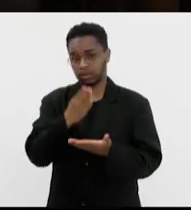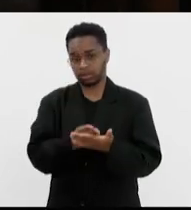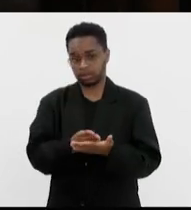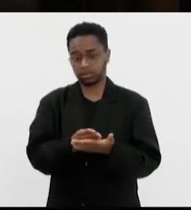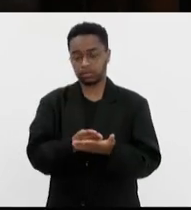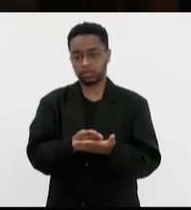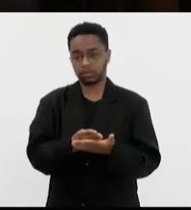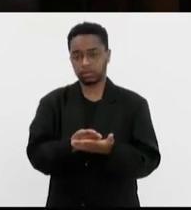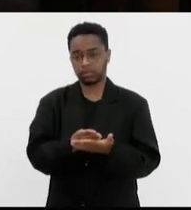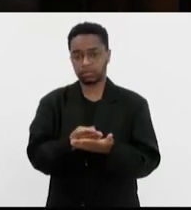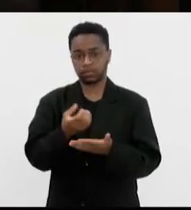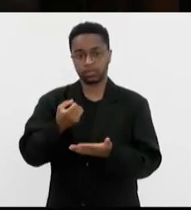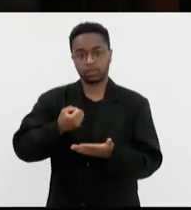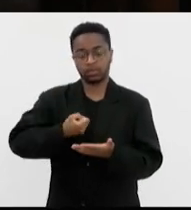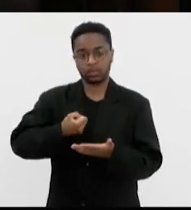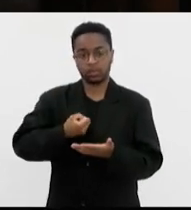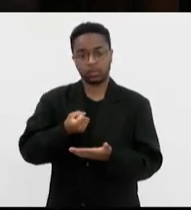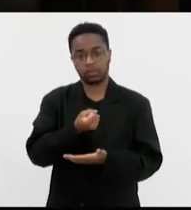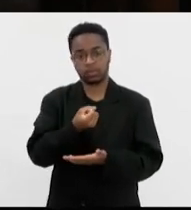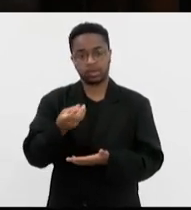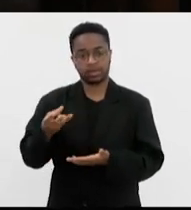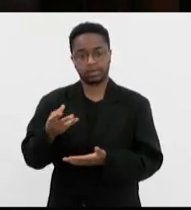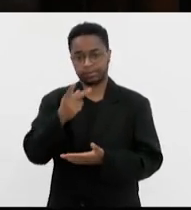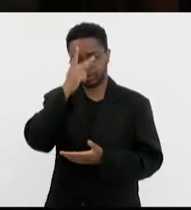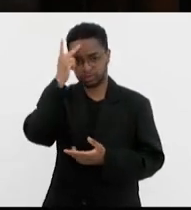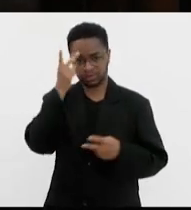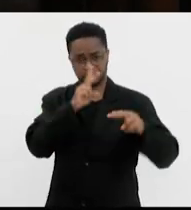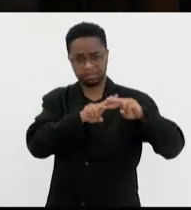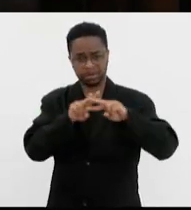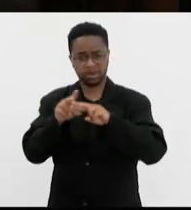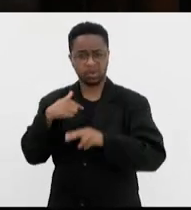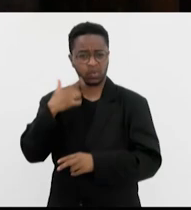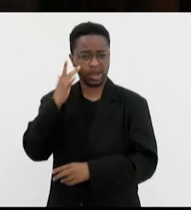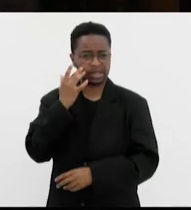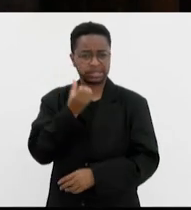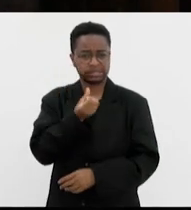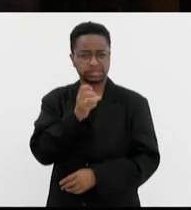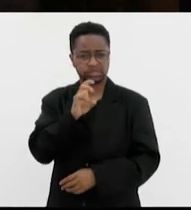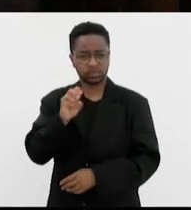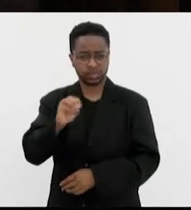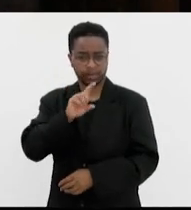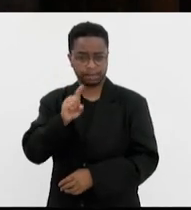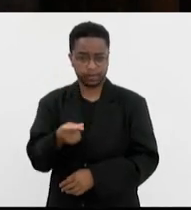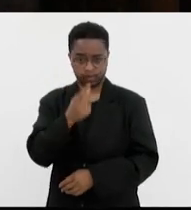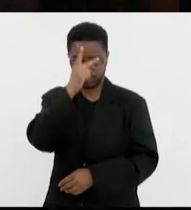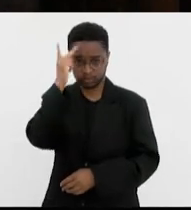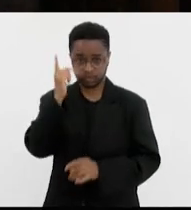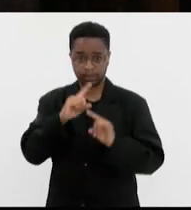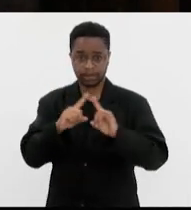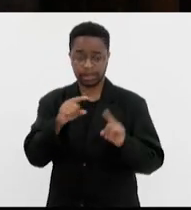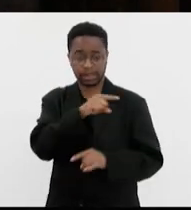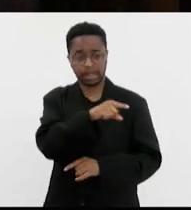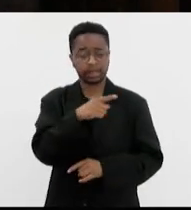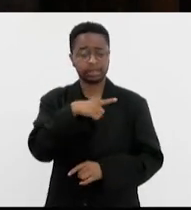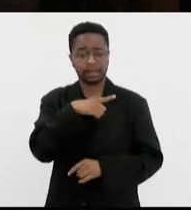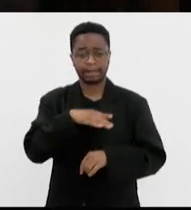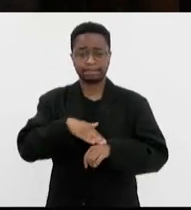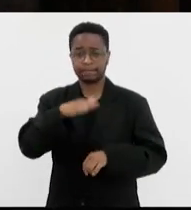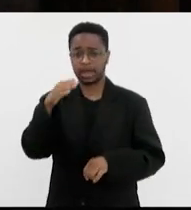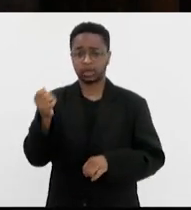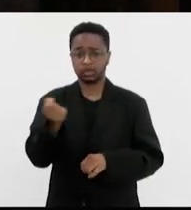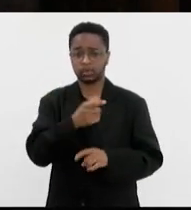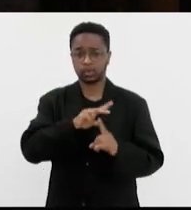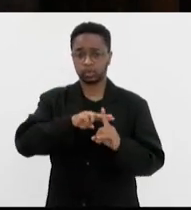número carcerário de pessoas no país, se eu não me engano, são 650 mil pessoas, e lá na Paulista tinha muito mais do que o dobro